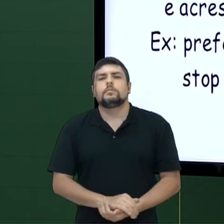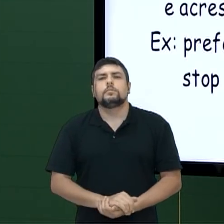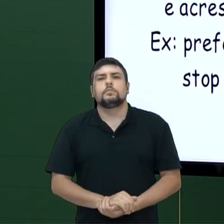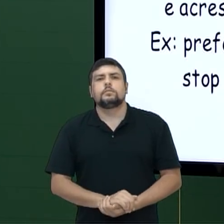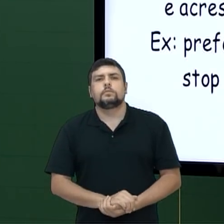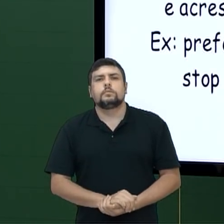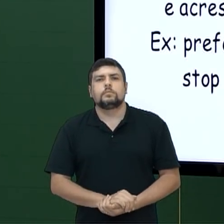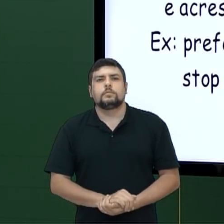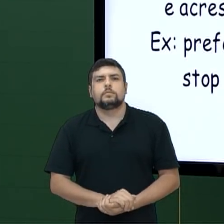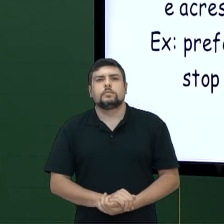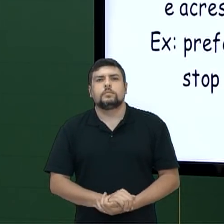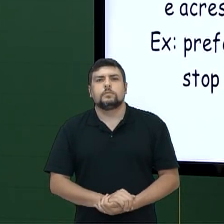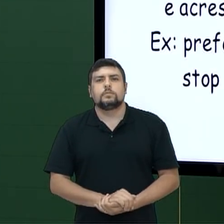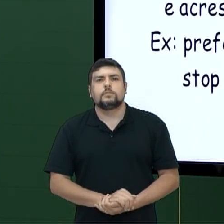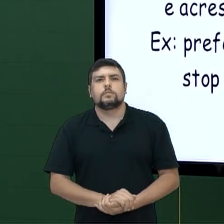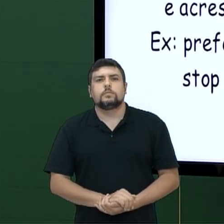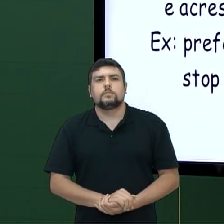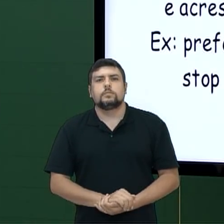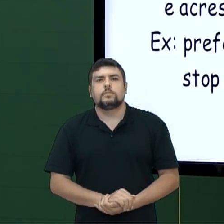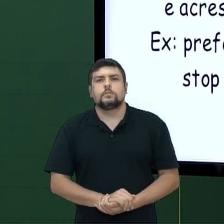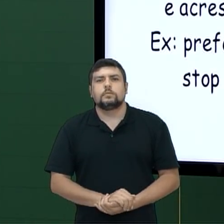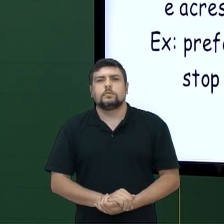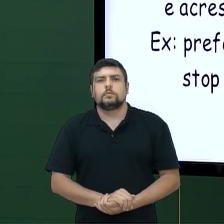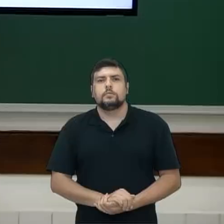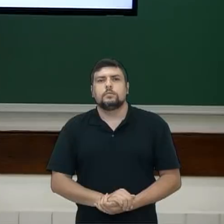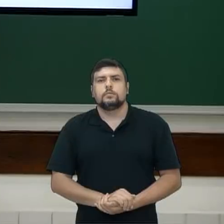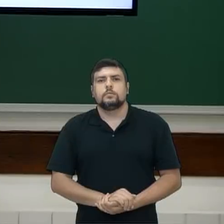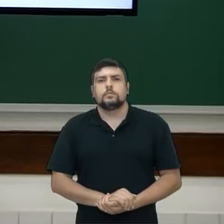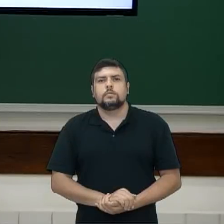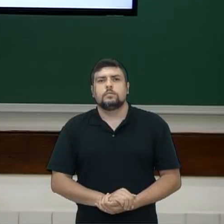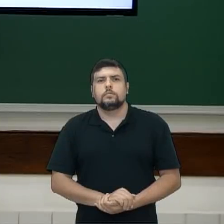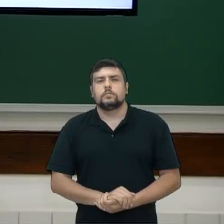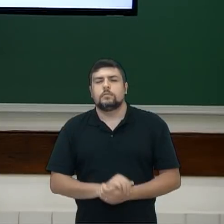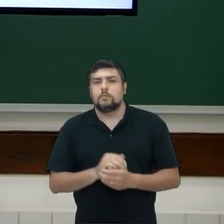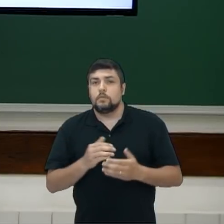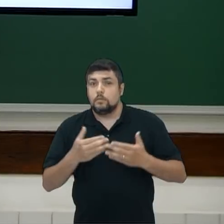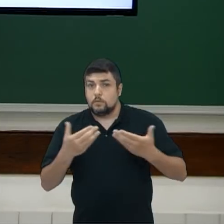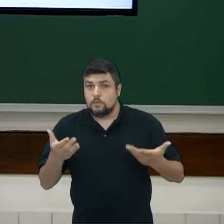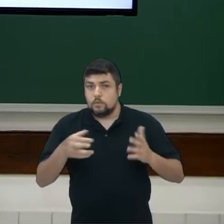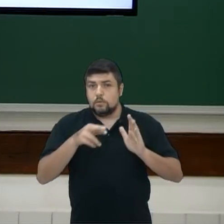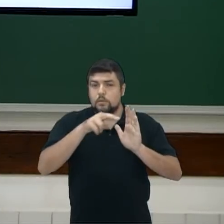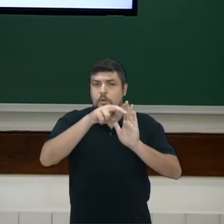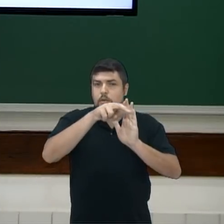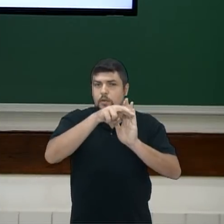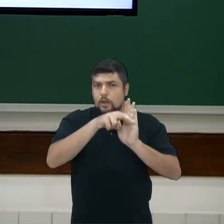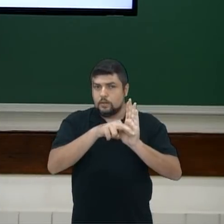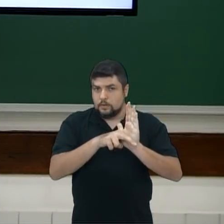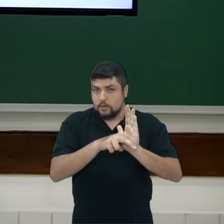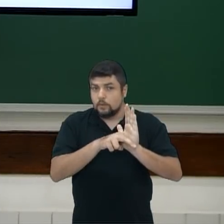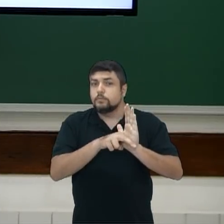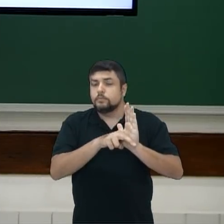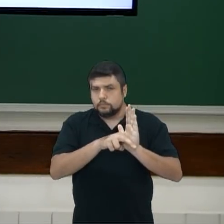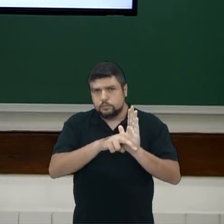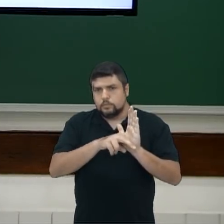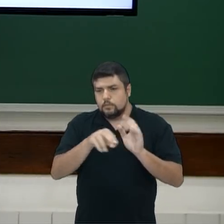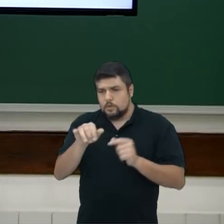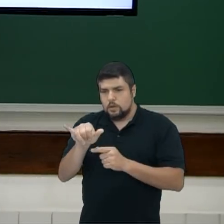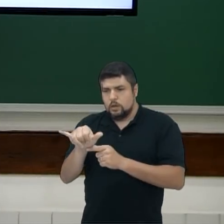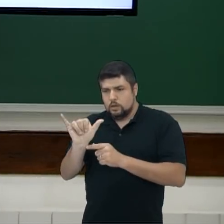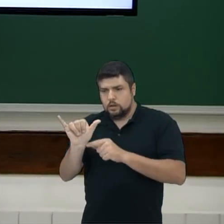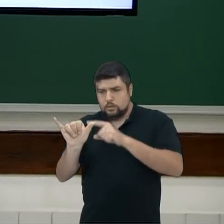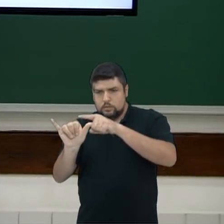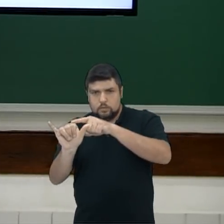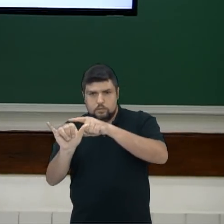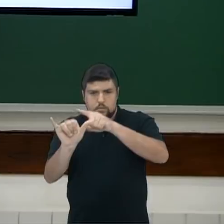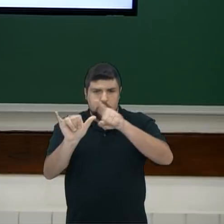que vai acontecer? Vamos pensar comigo. Então, a regra diz o seguinte. Verbos terminados em Y,